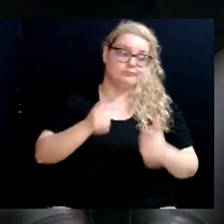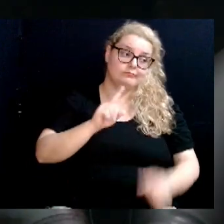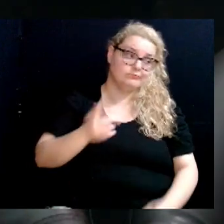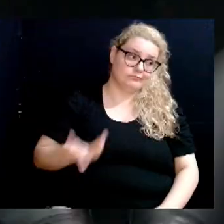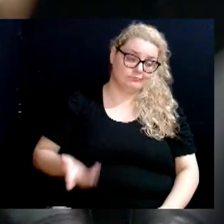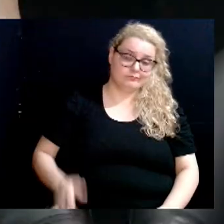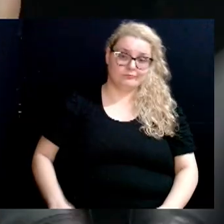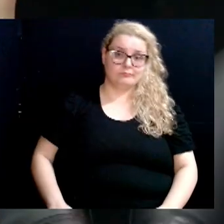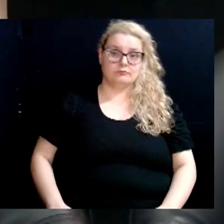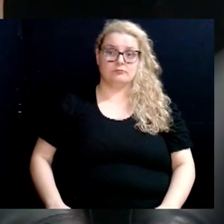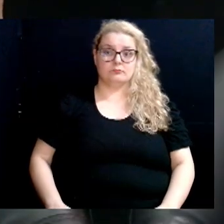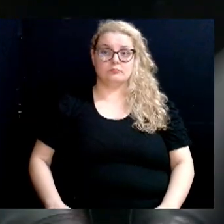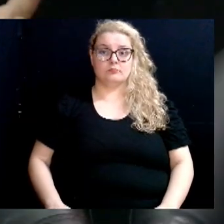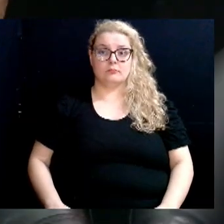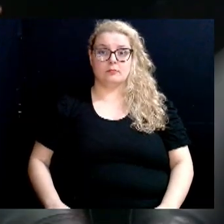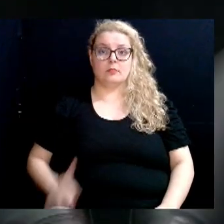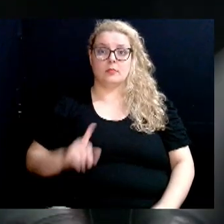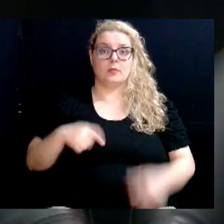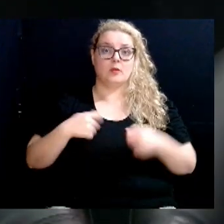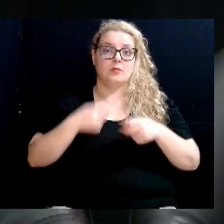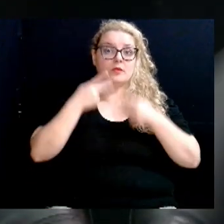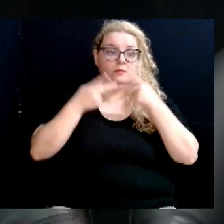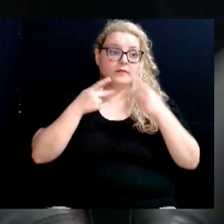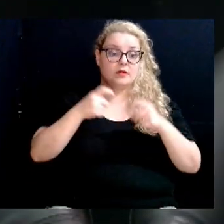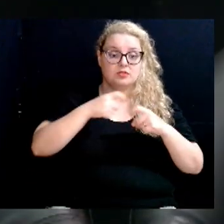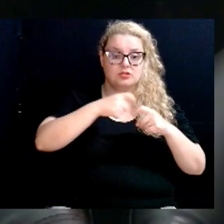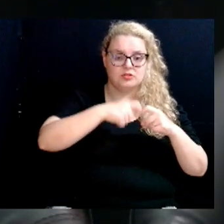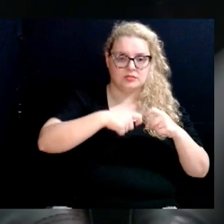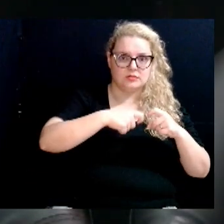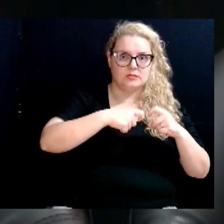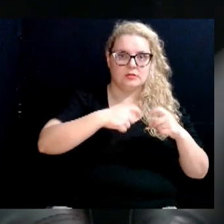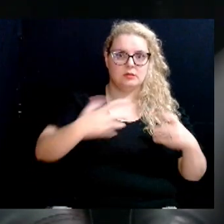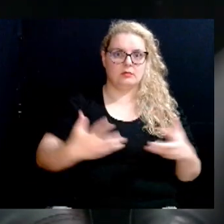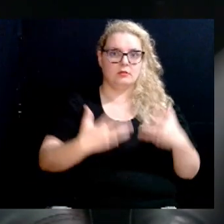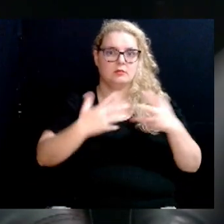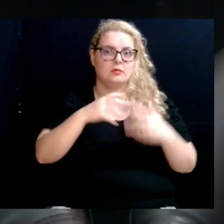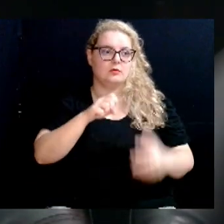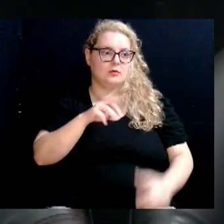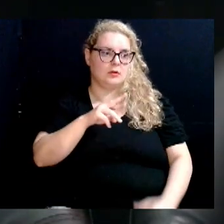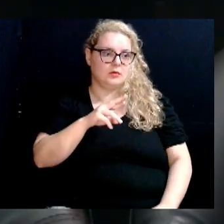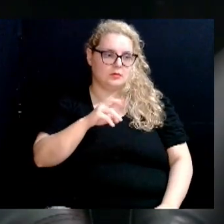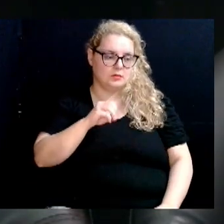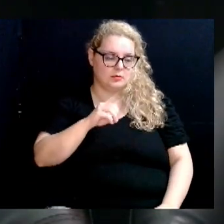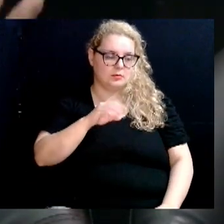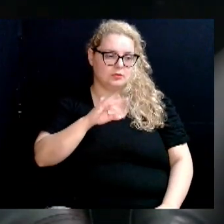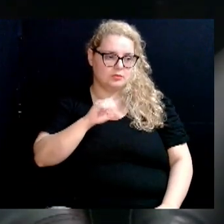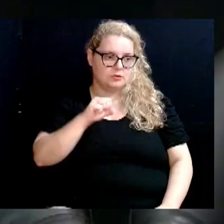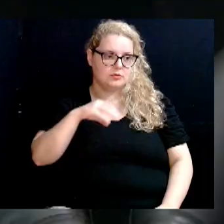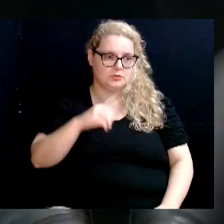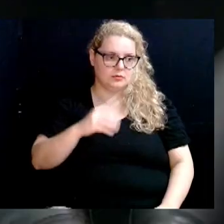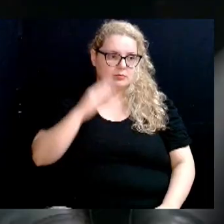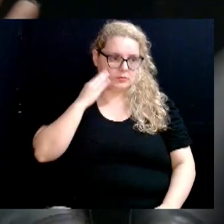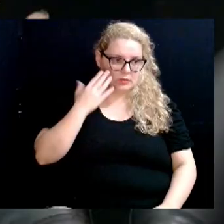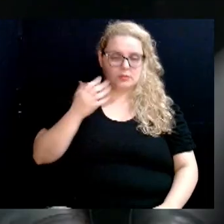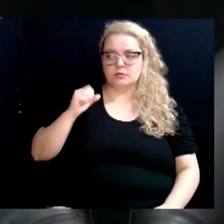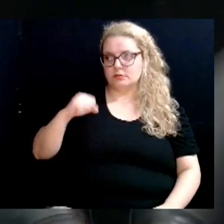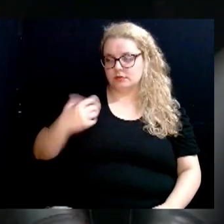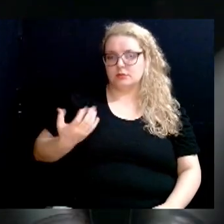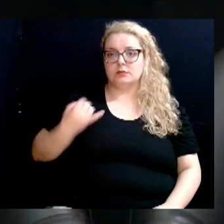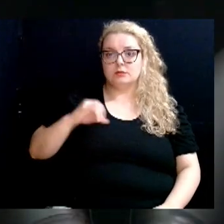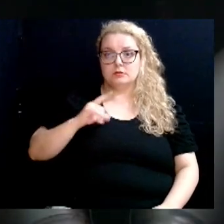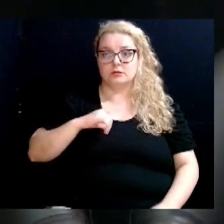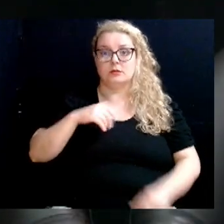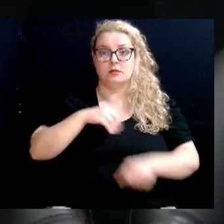precisa falar de sexo para nutrir erotismo, entende? Sim. Então, assim, se tivesse uma dica, eu falaria